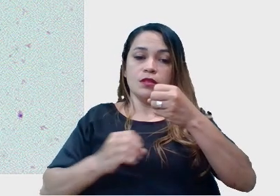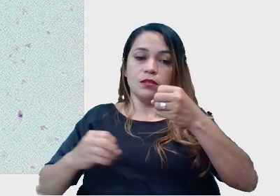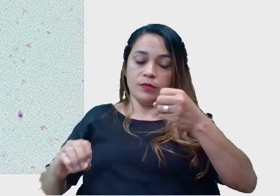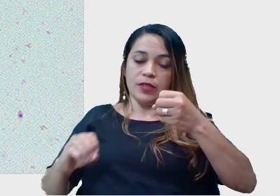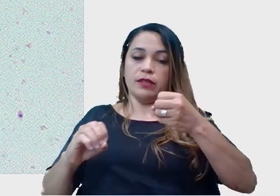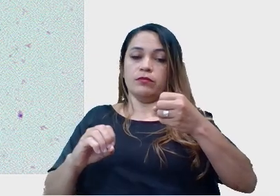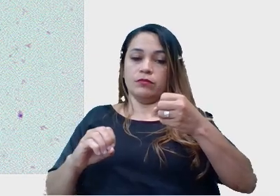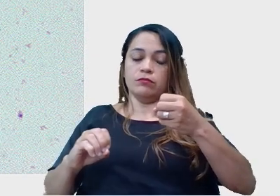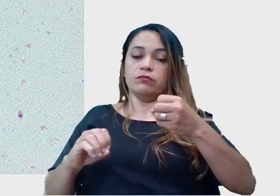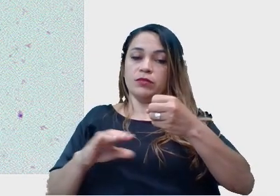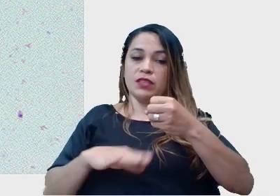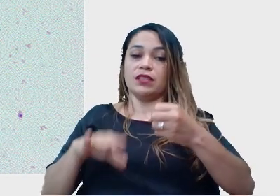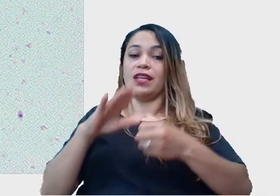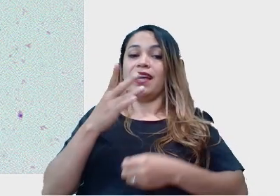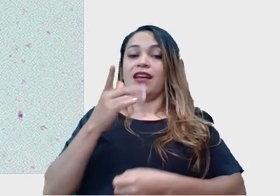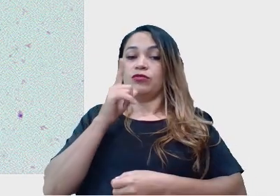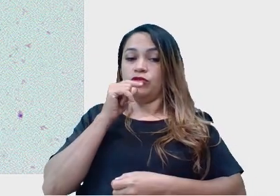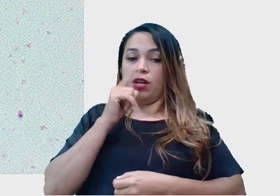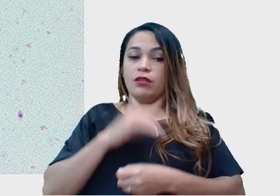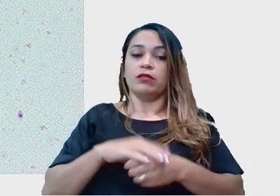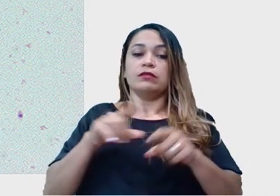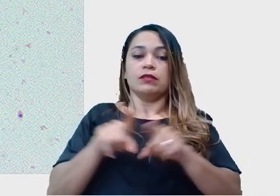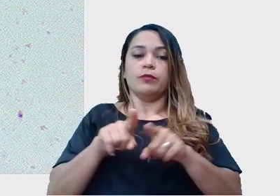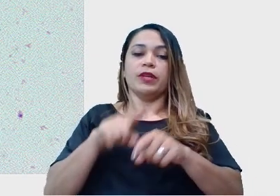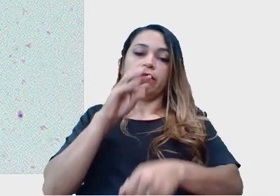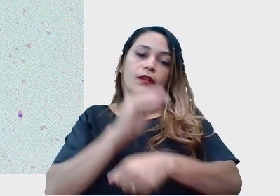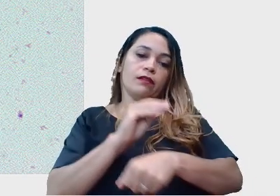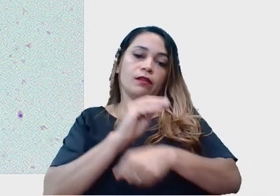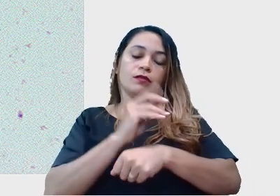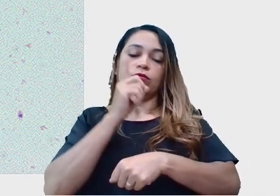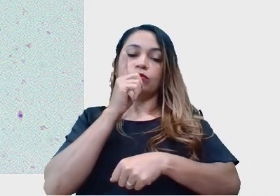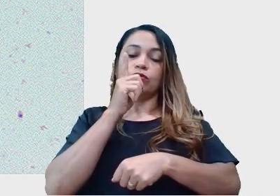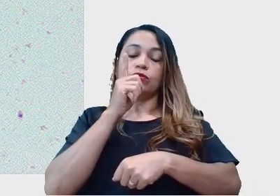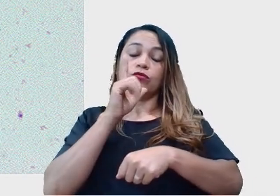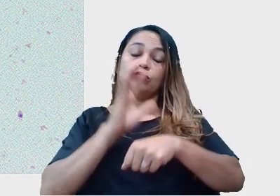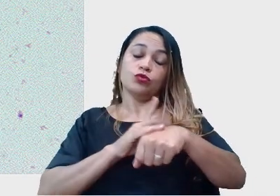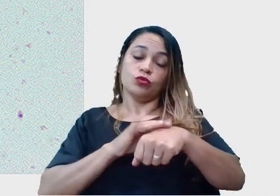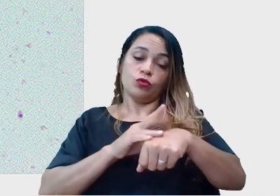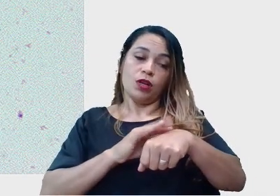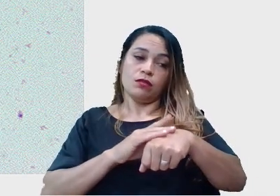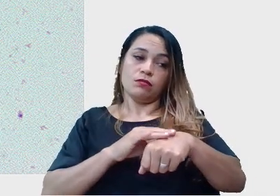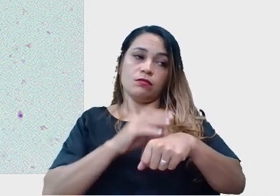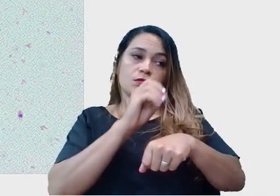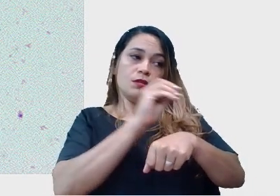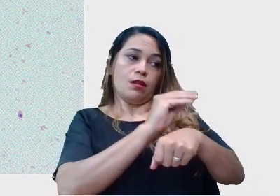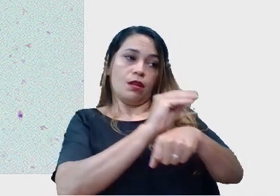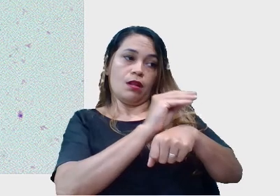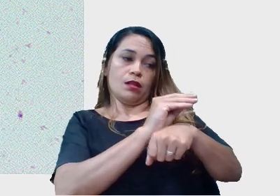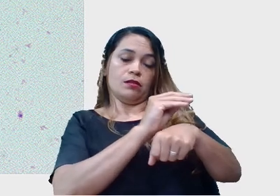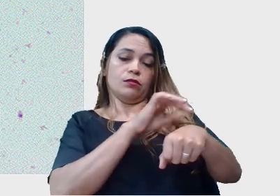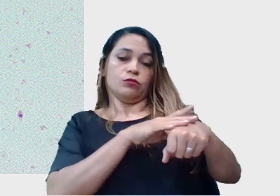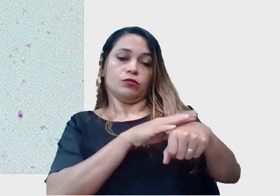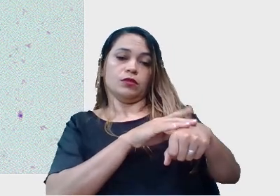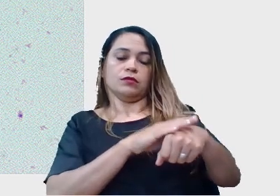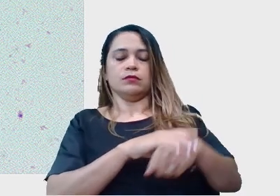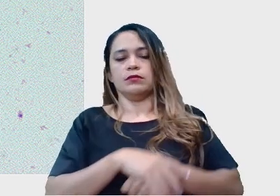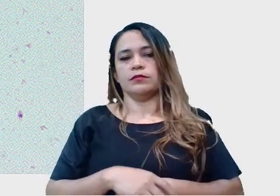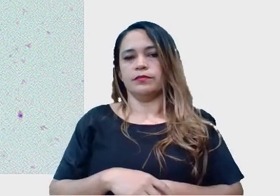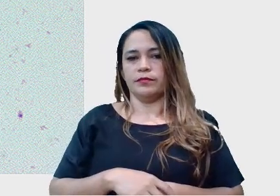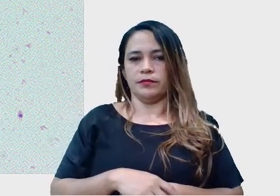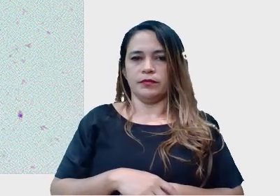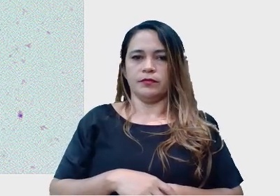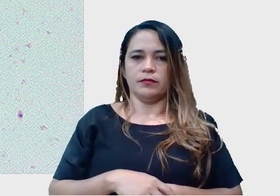de água, e também o tratamento dos doentes. Uma pessoa que está tratada não consegue transmitir o protozoário para lugar nenhum.